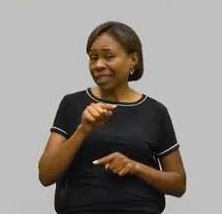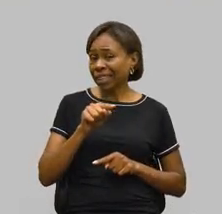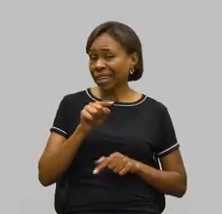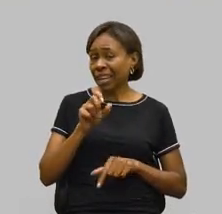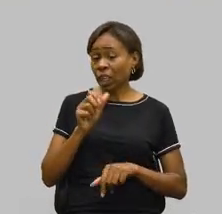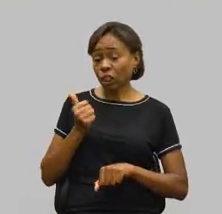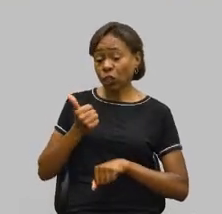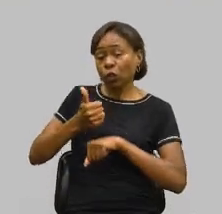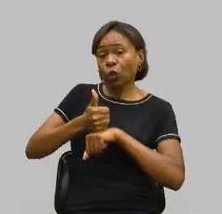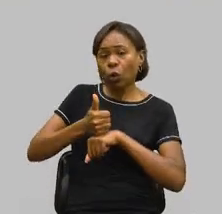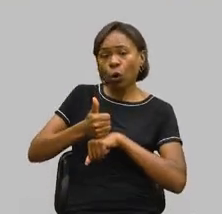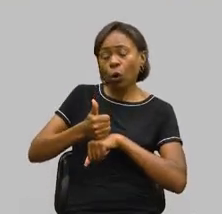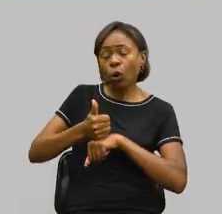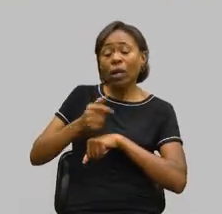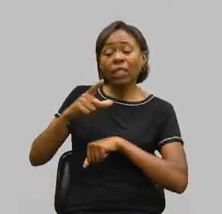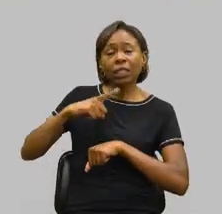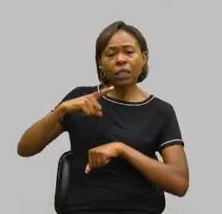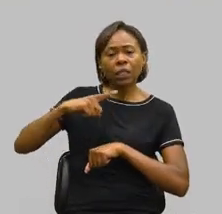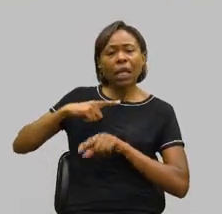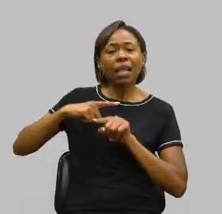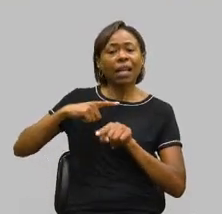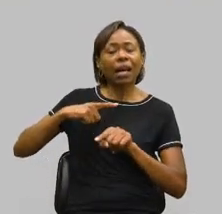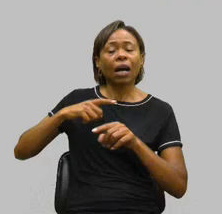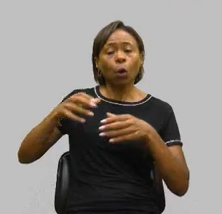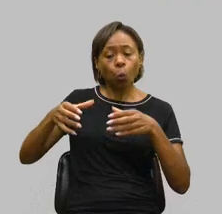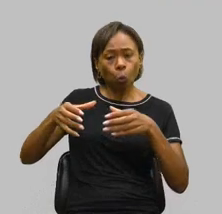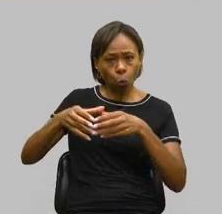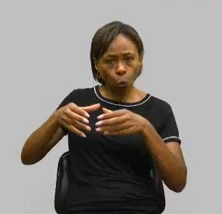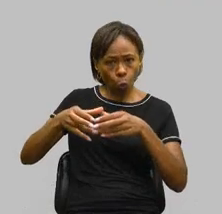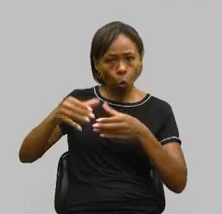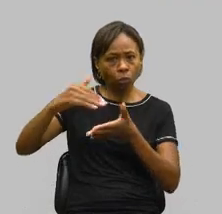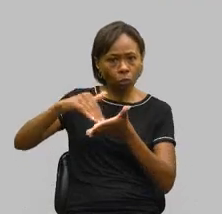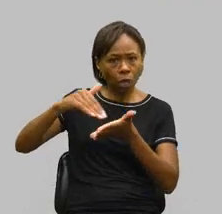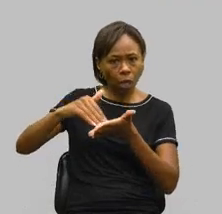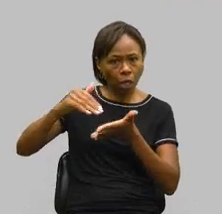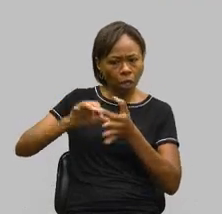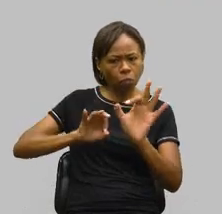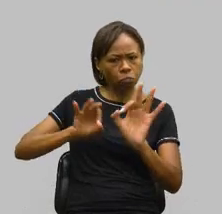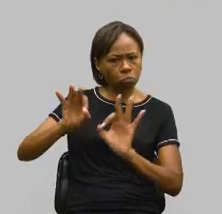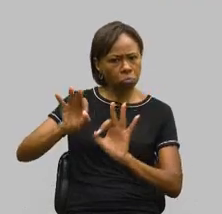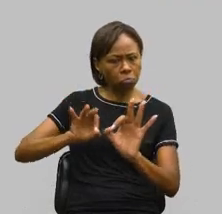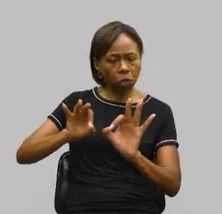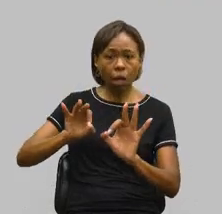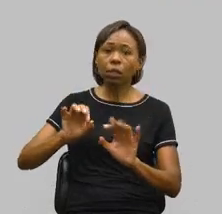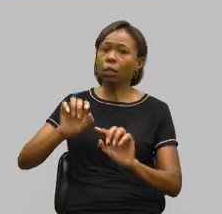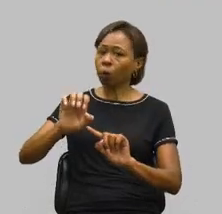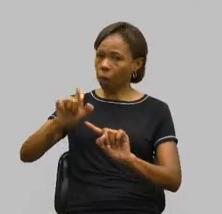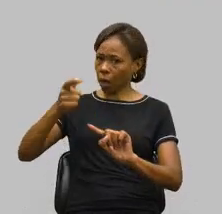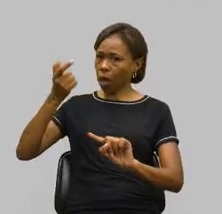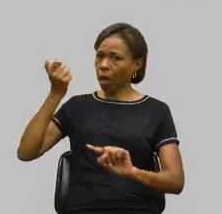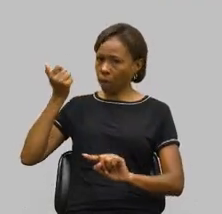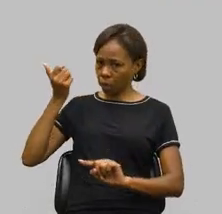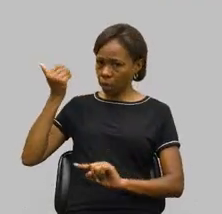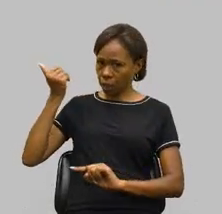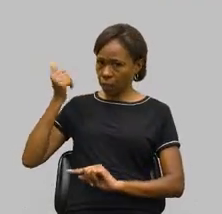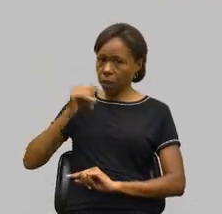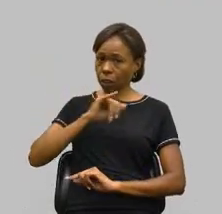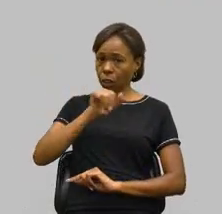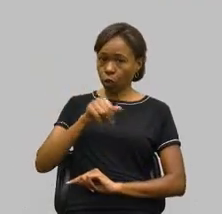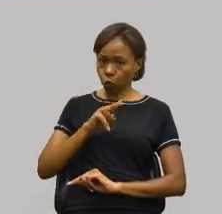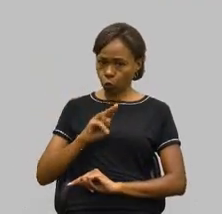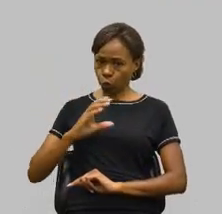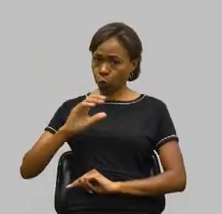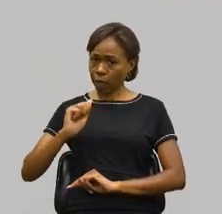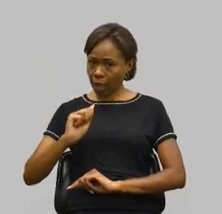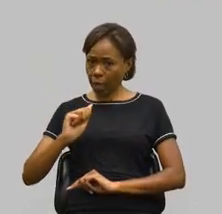organizada então é importante fazer aqui também Ju a ex-secretária Elizabete Jucar por